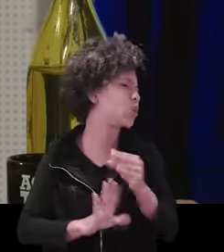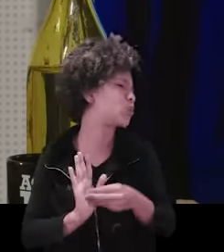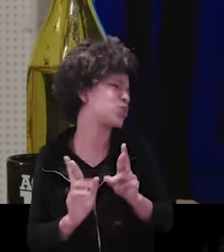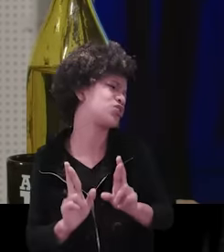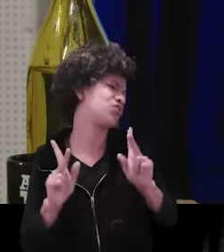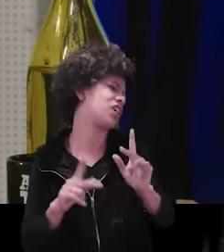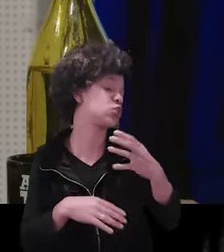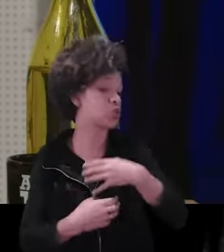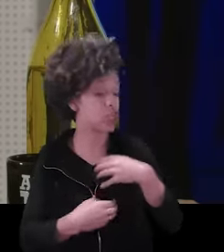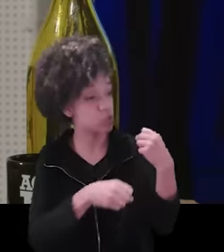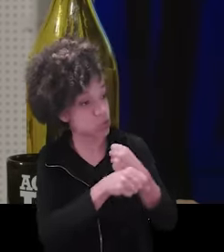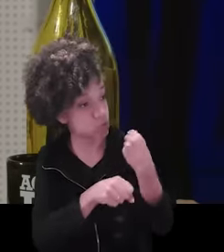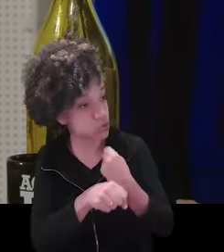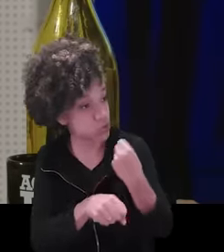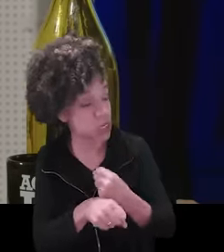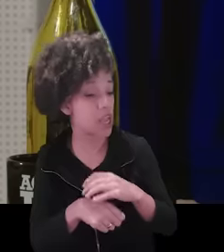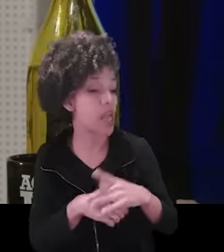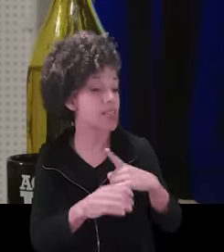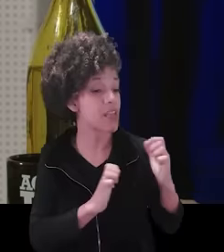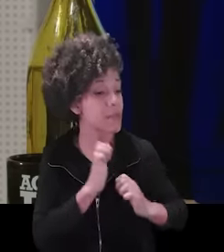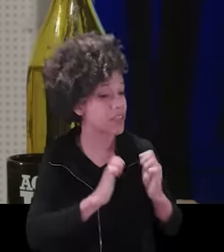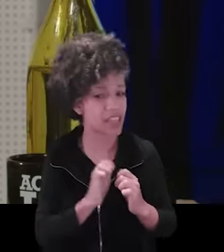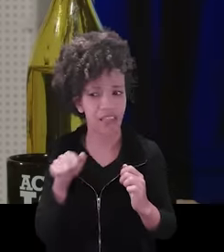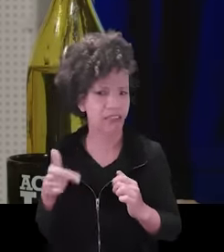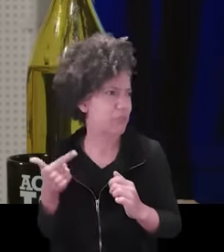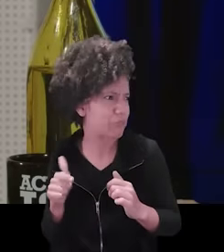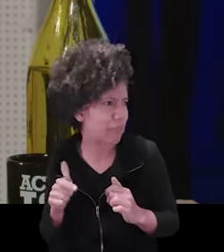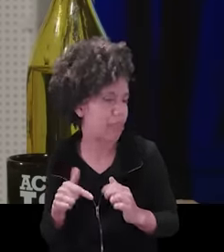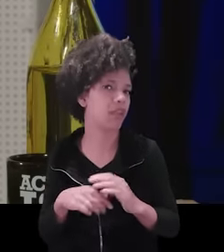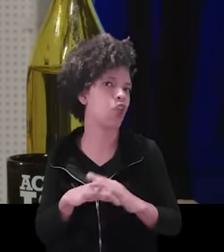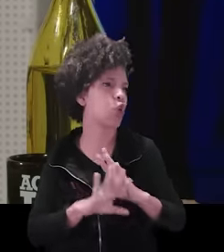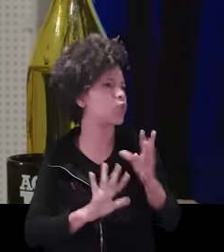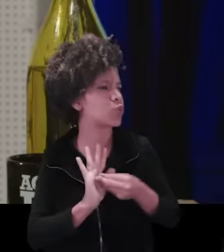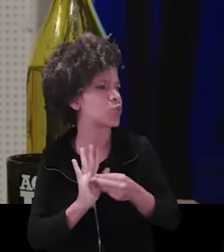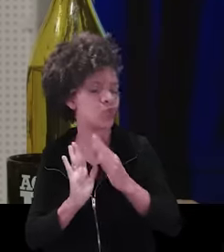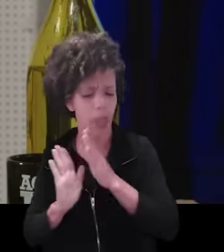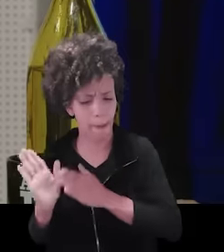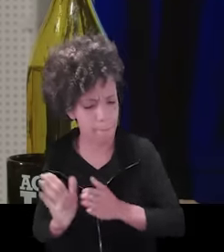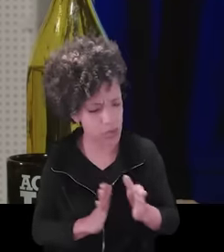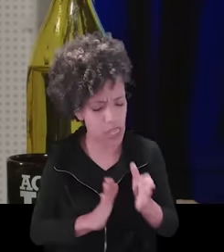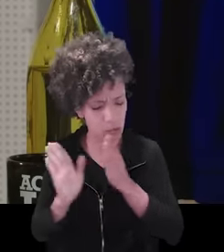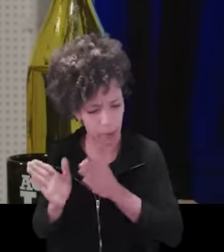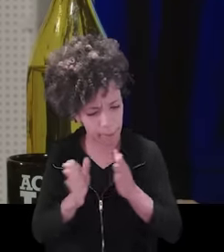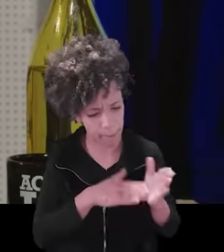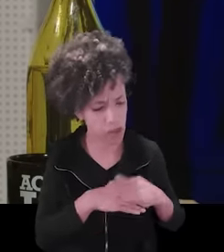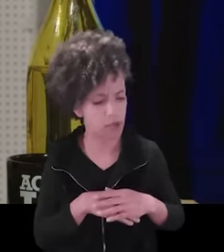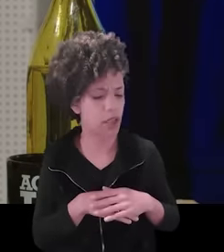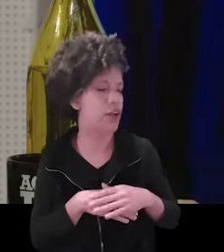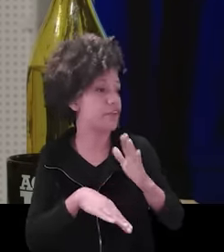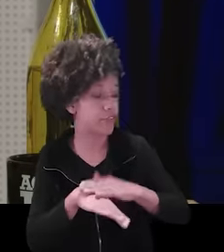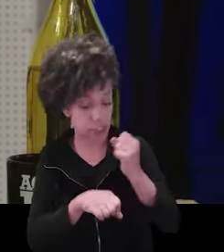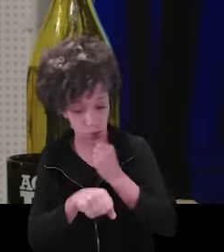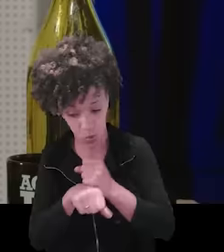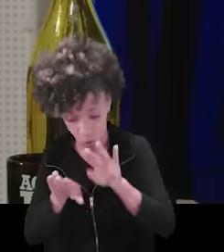tudo é muito diferente a forma de construção Laís tem muito maquinário que aqui me existe tudo é por processo então tem o cara